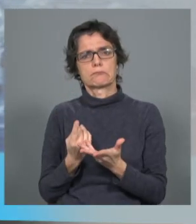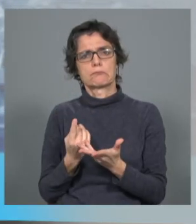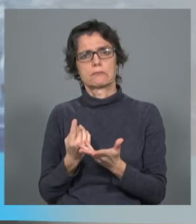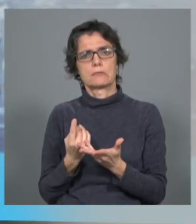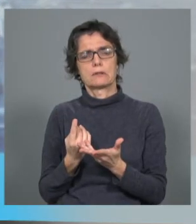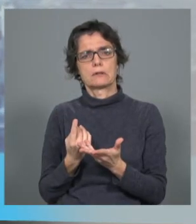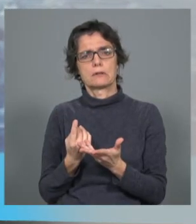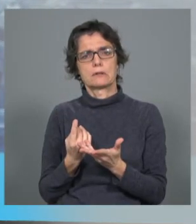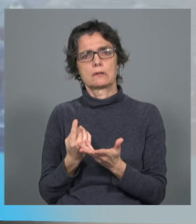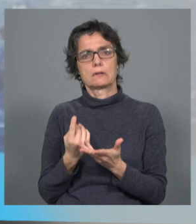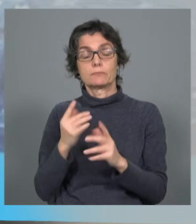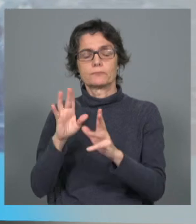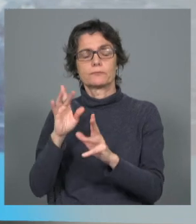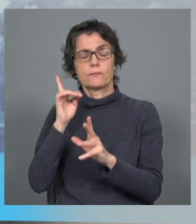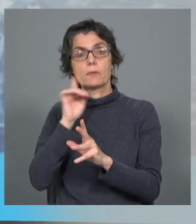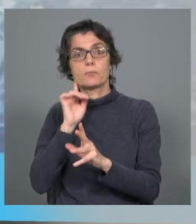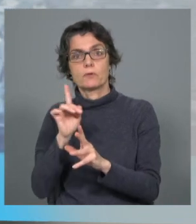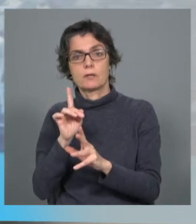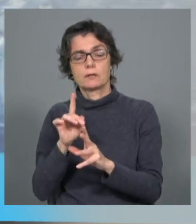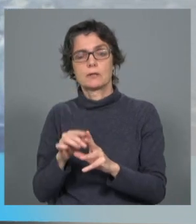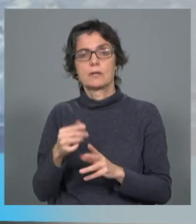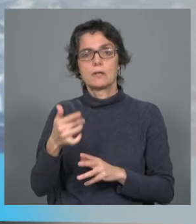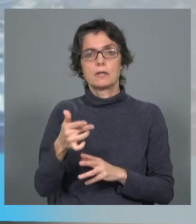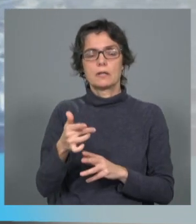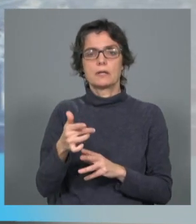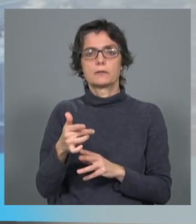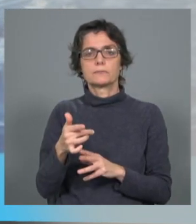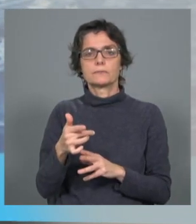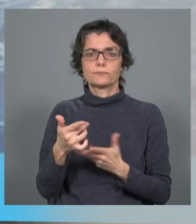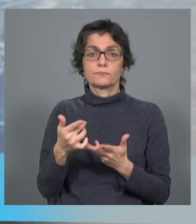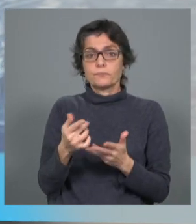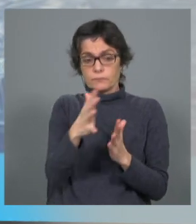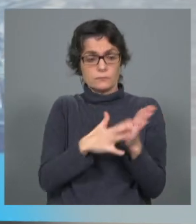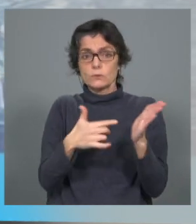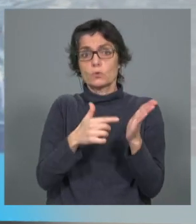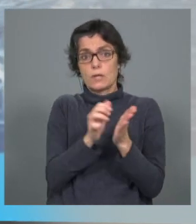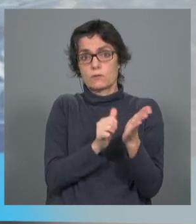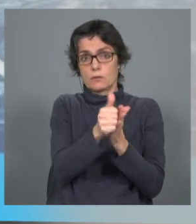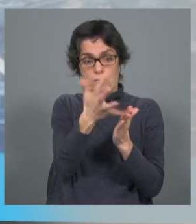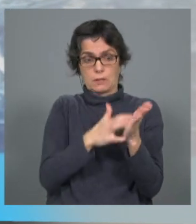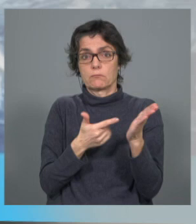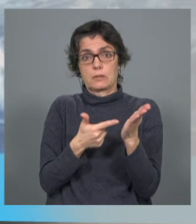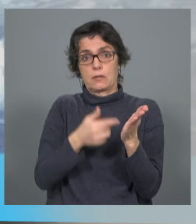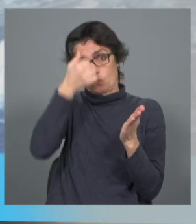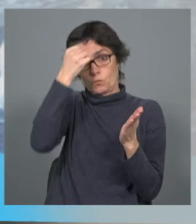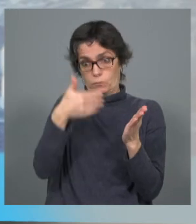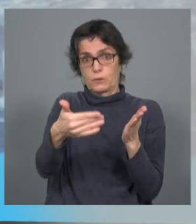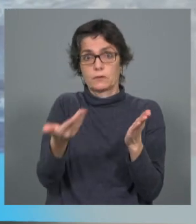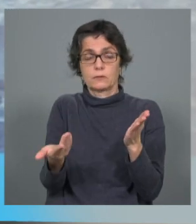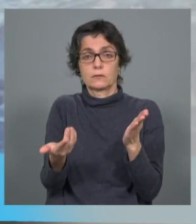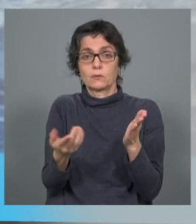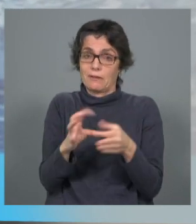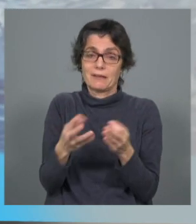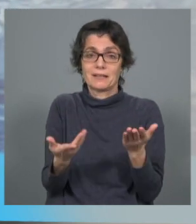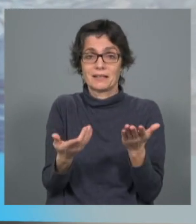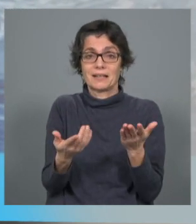construir. E está muito ligado às leituras deste domingo, que, utilizando um outro verbo,